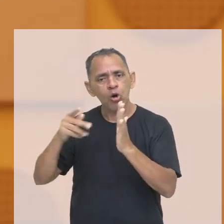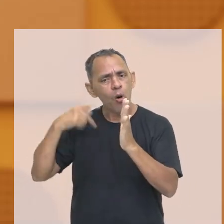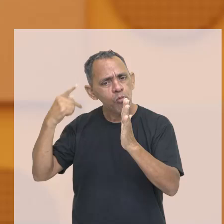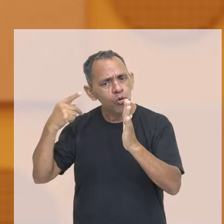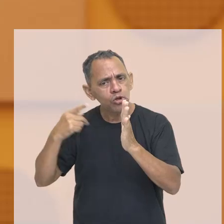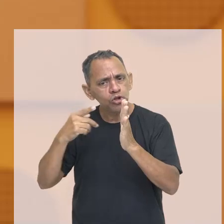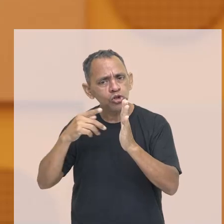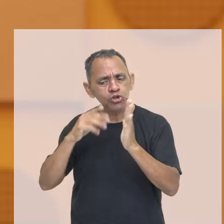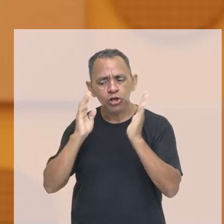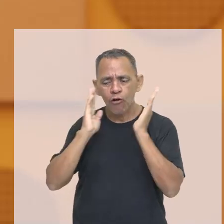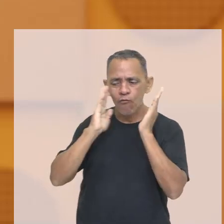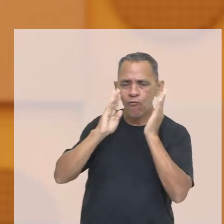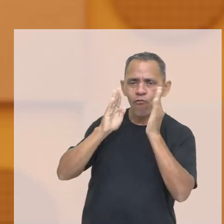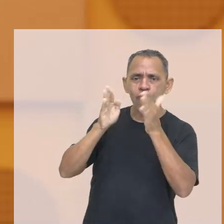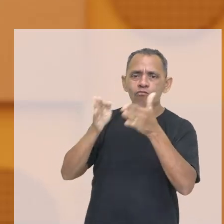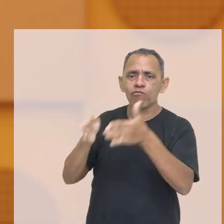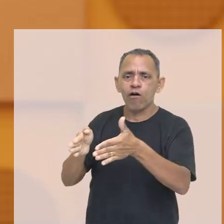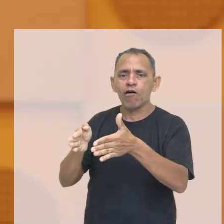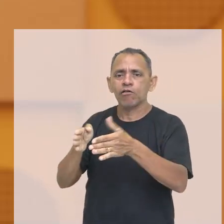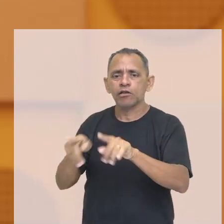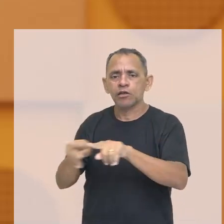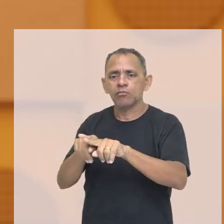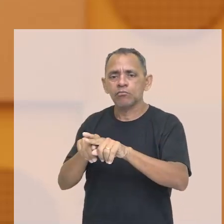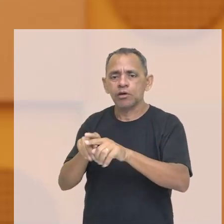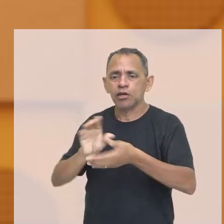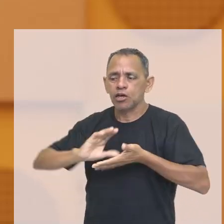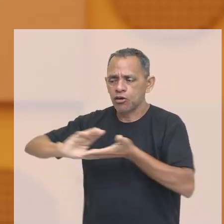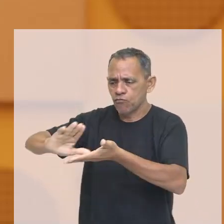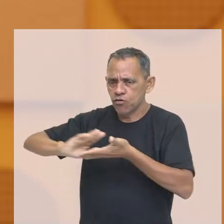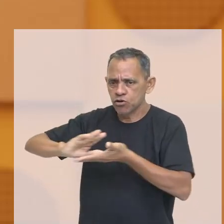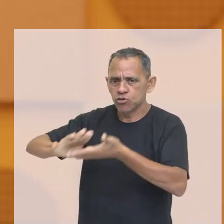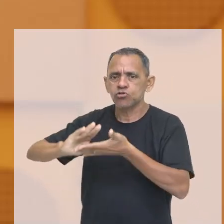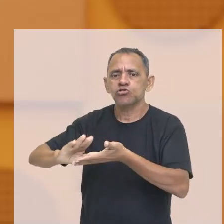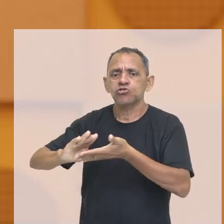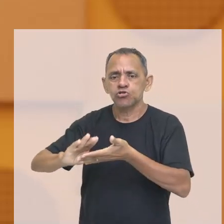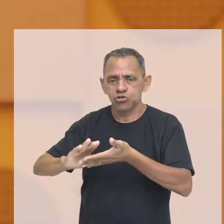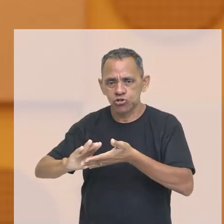voltada para fazer ali investimentos em relação à